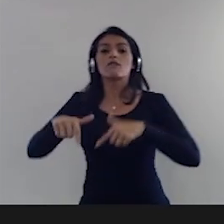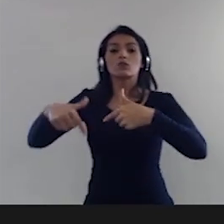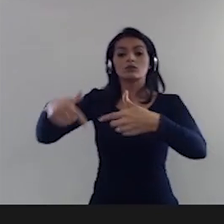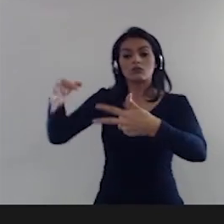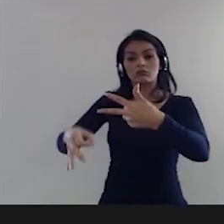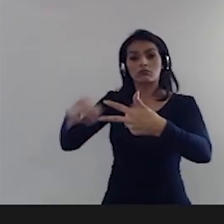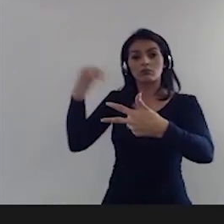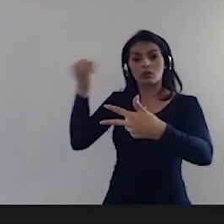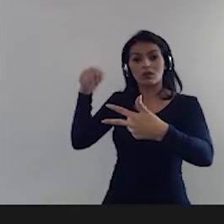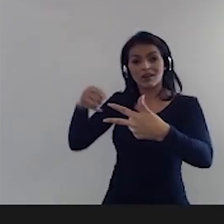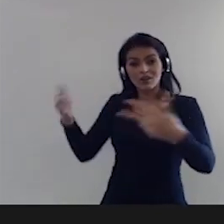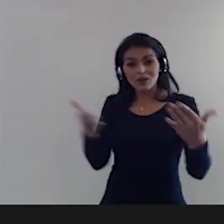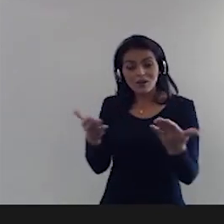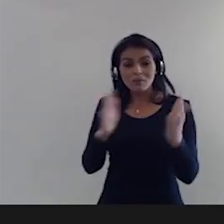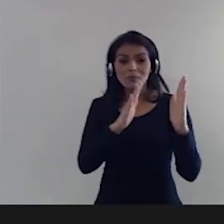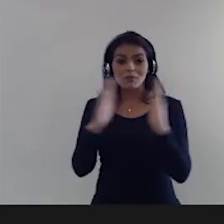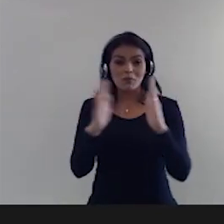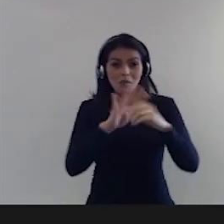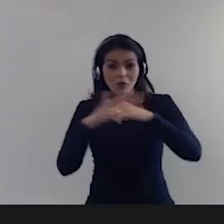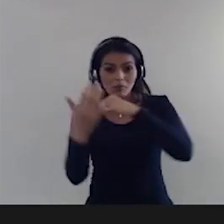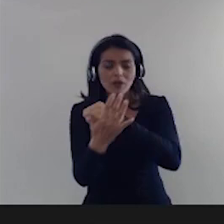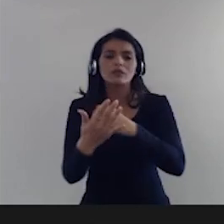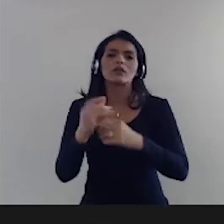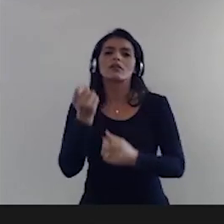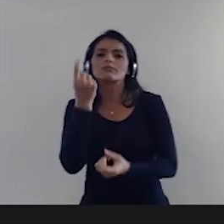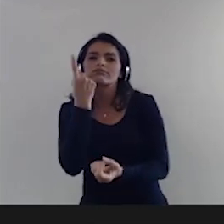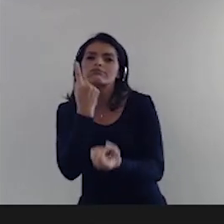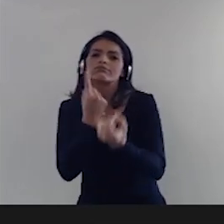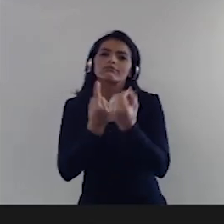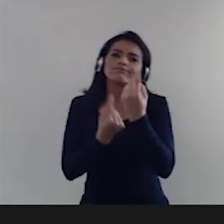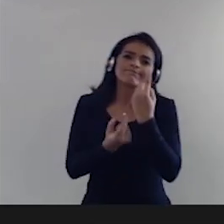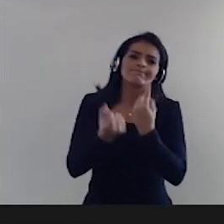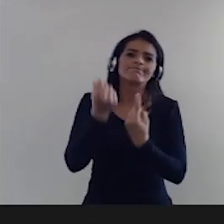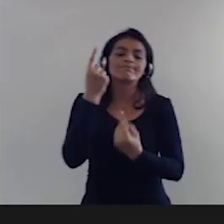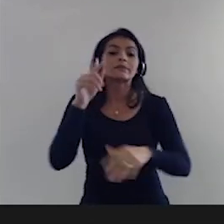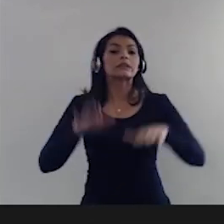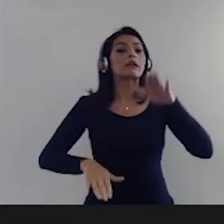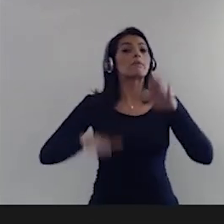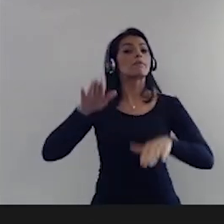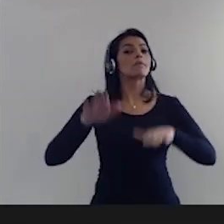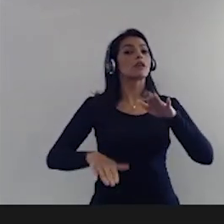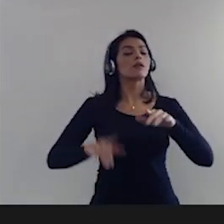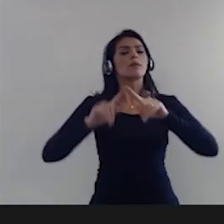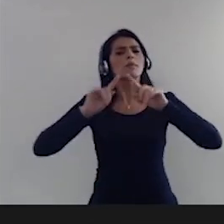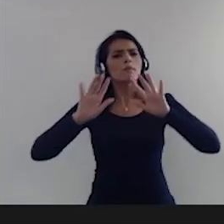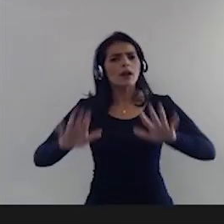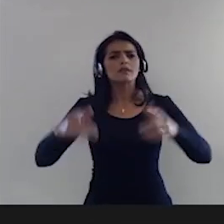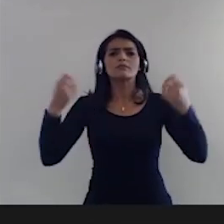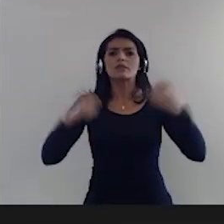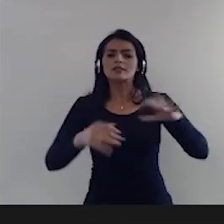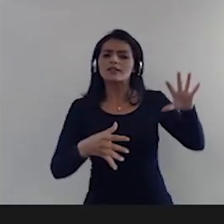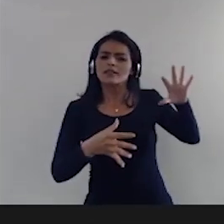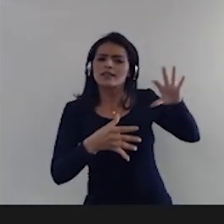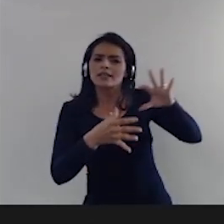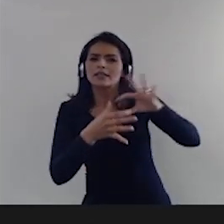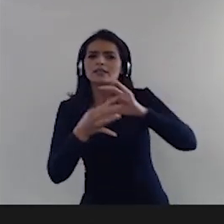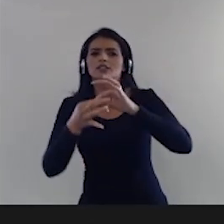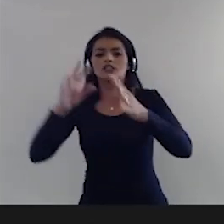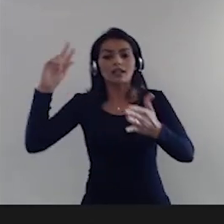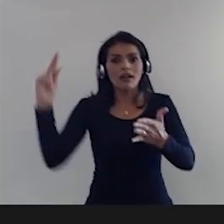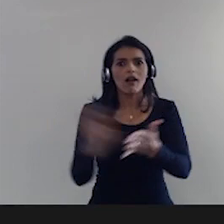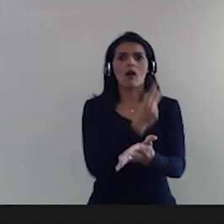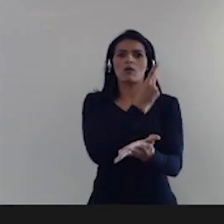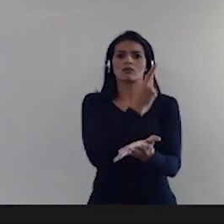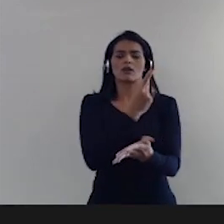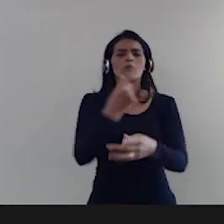nesse momento, ela deve excepcionalizar também. No entanto, há que haver um nexo de causalidade. Então, todas